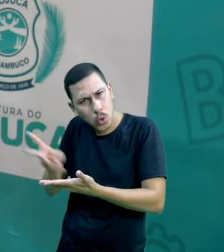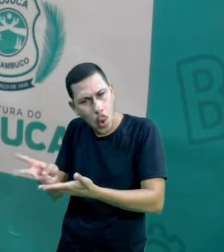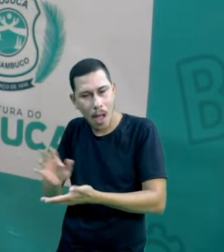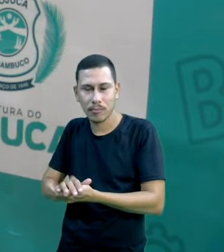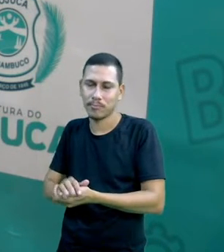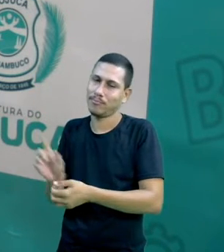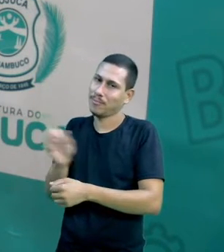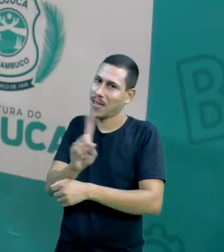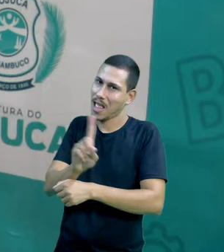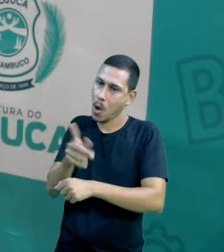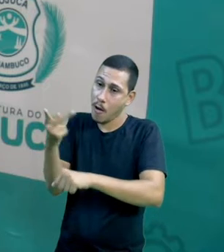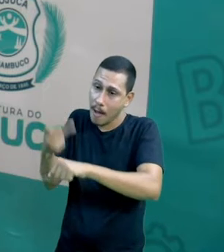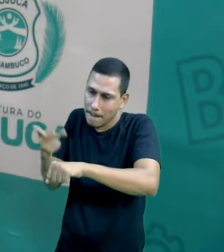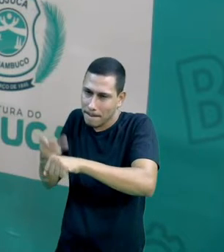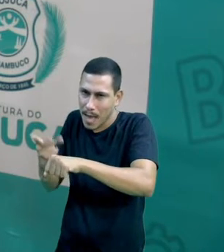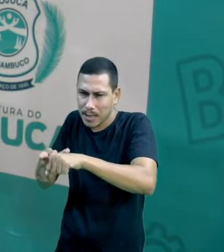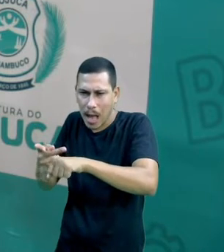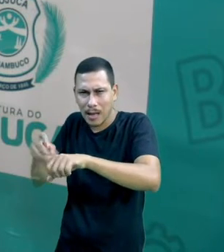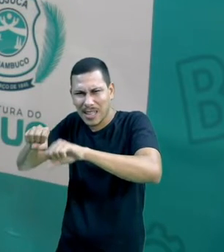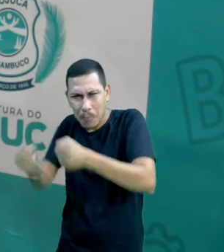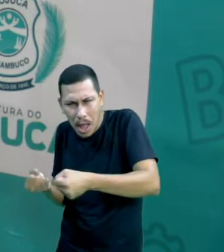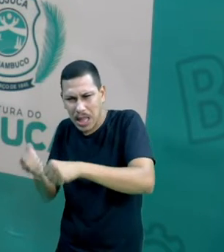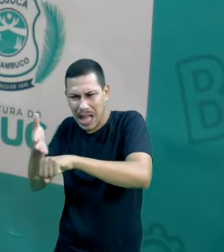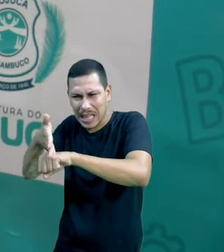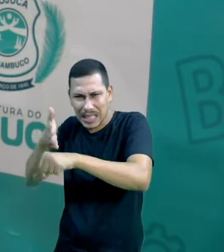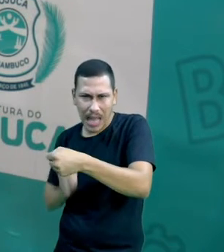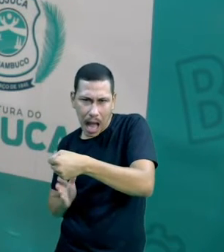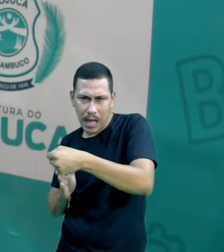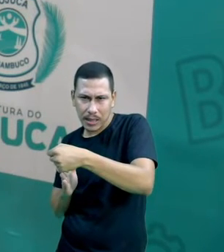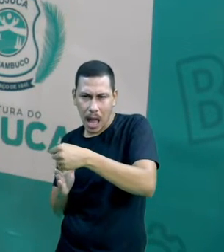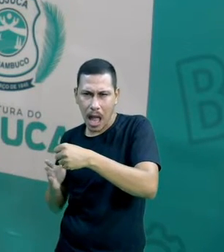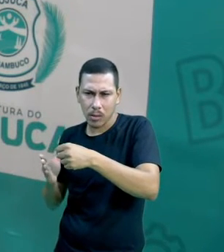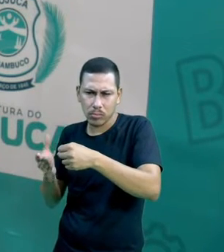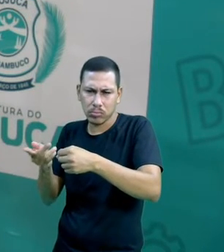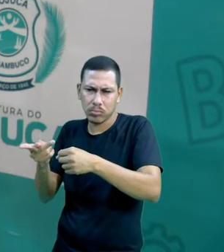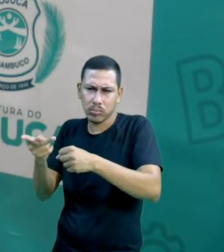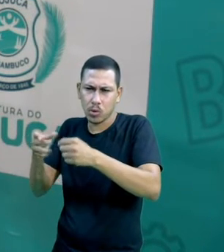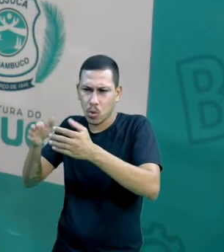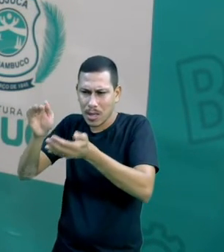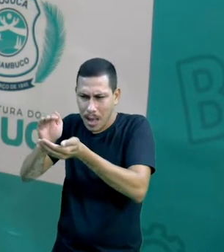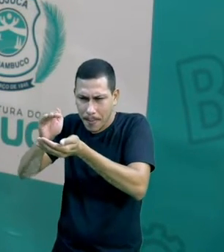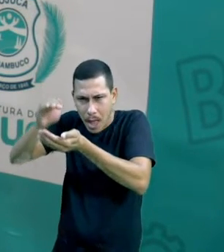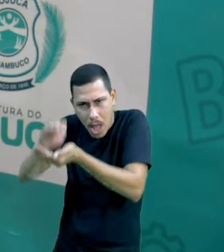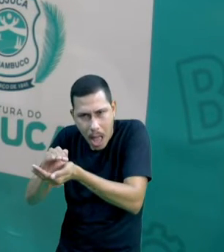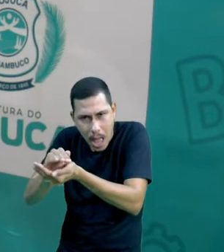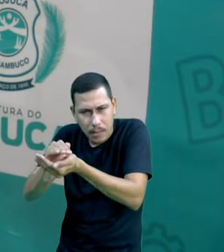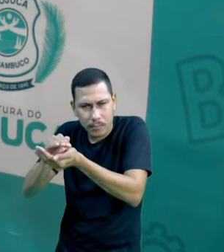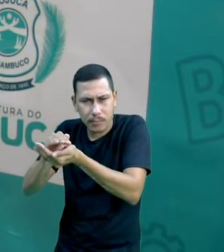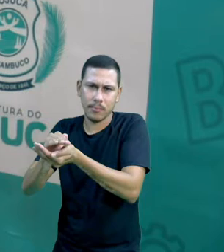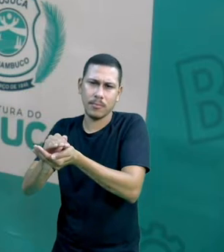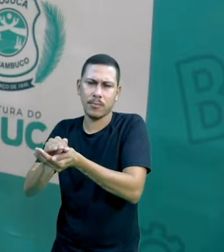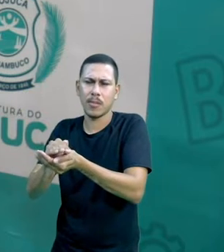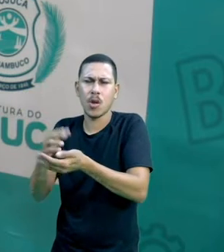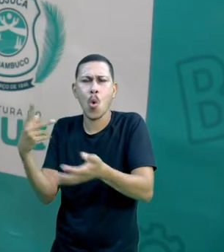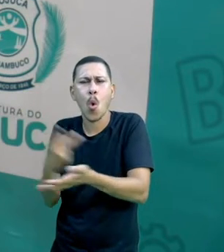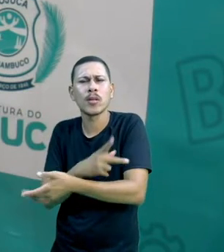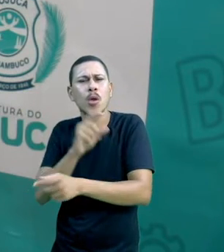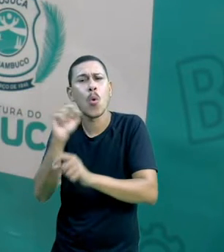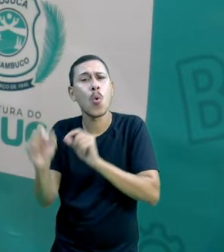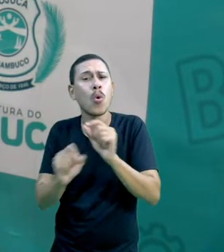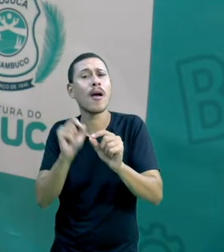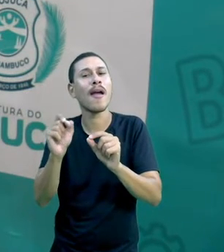estar rachada, ela vai estar quebrada, ela vai diminuir de tamanho. E o que foi que aconteceu, professora? Ela